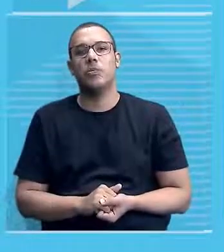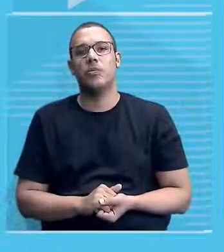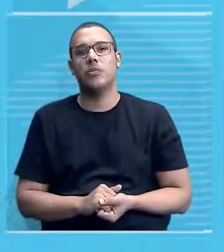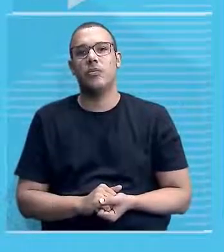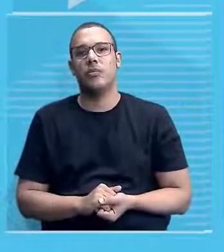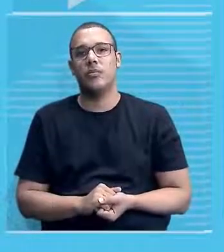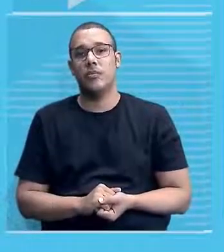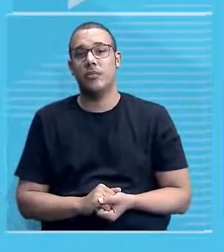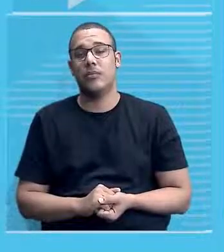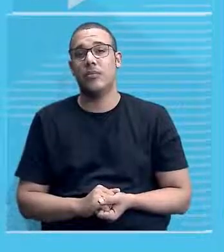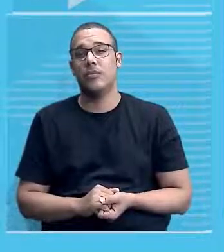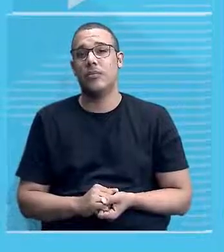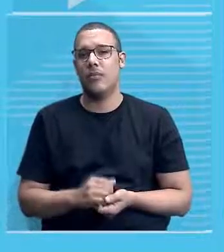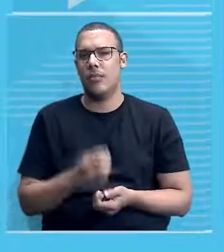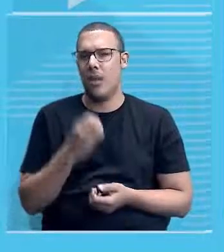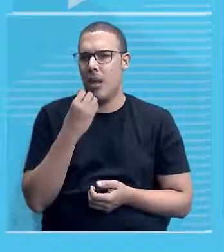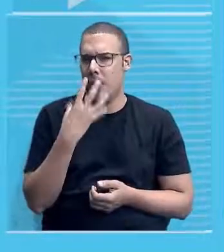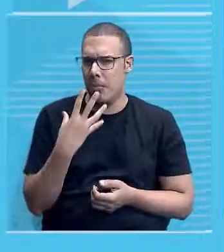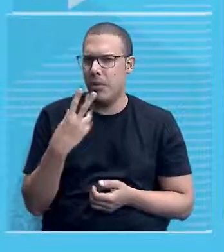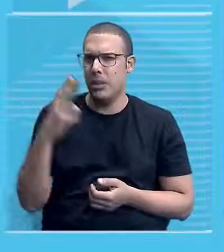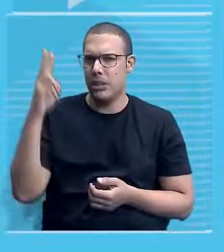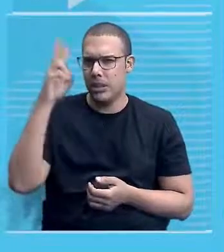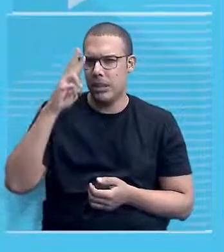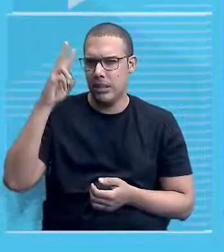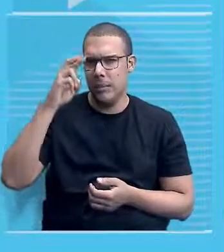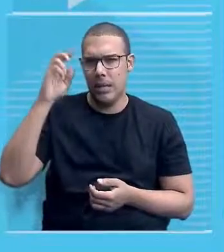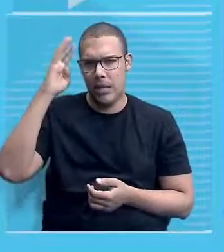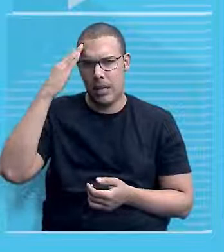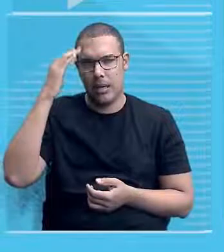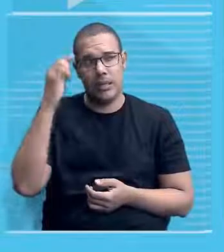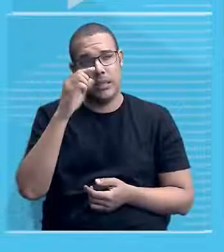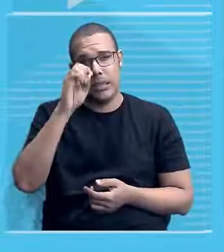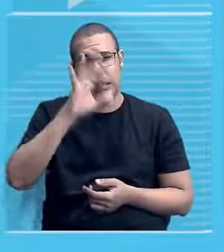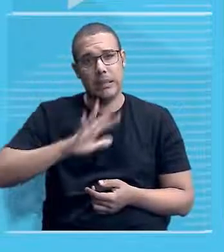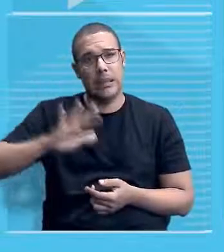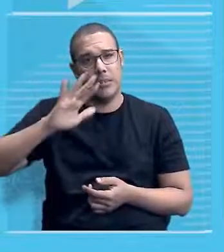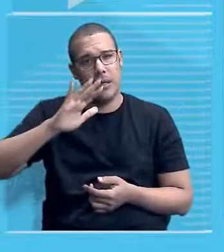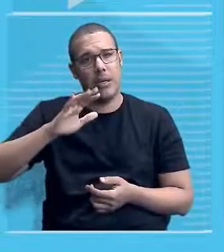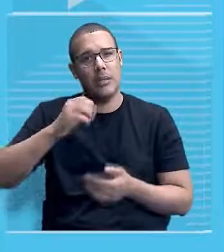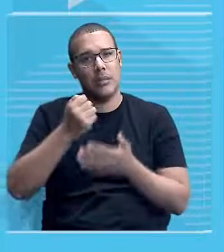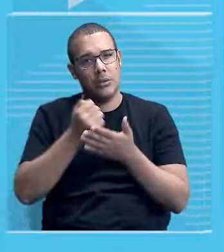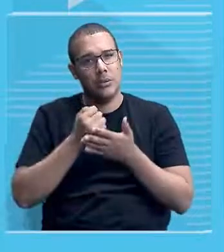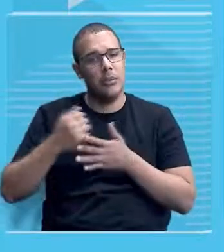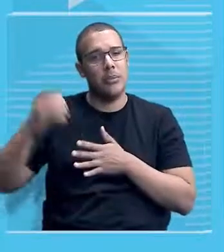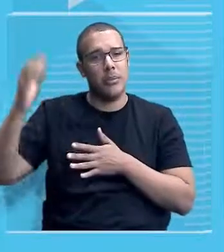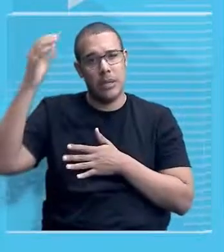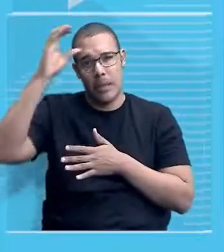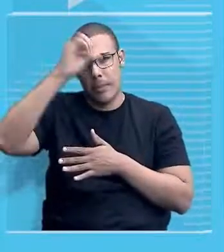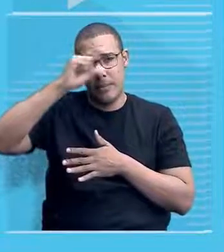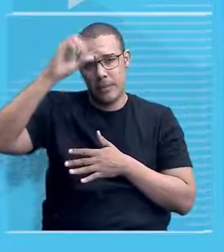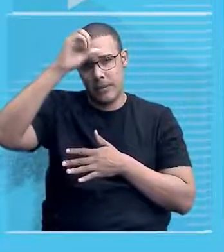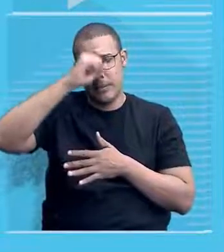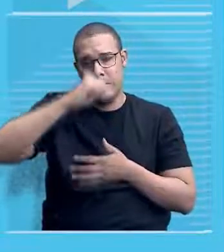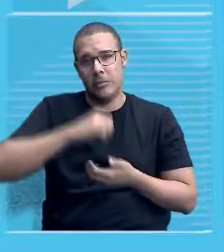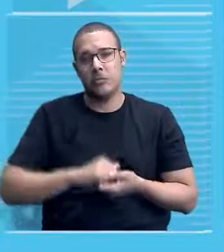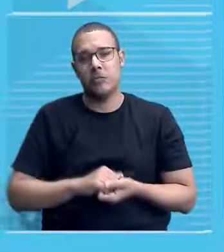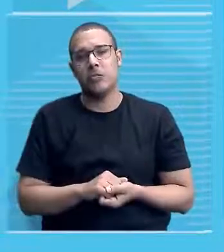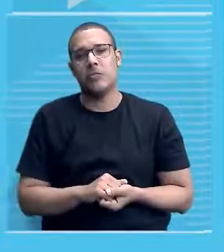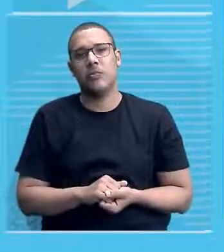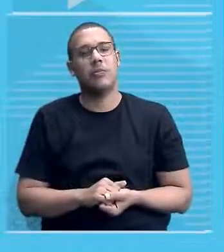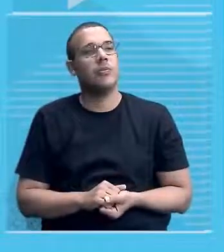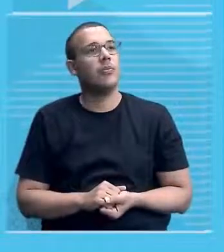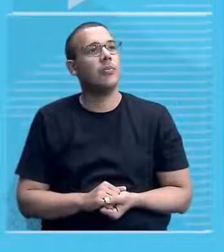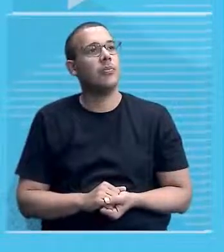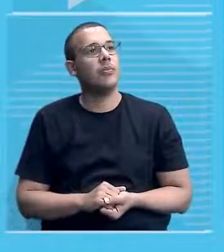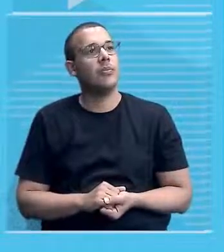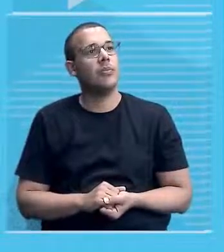é bom a gente ter o domínio dessa cronologia ajuda muito em entendido aqui